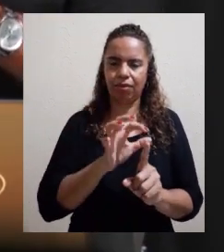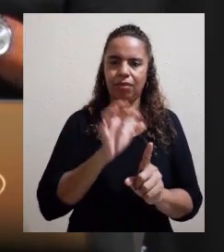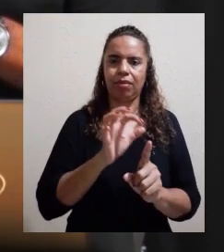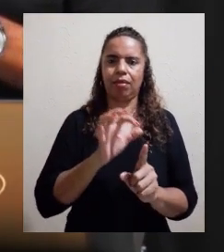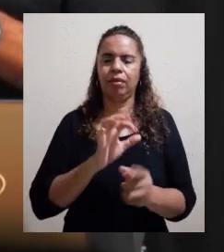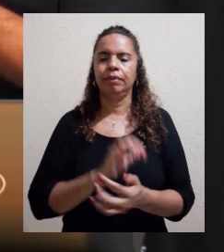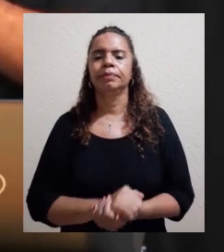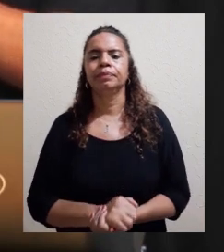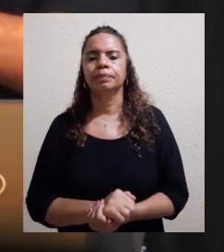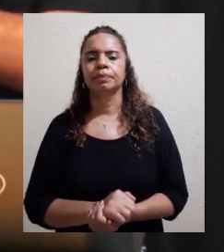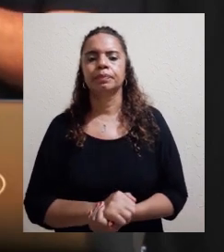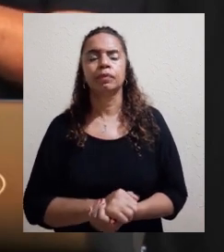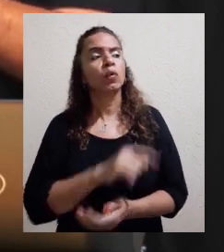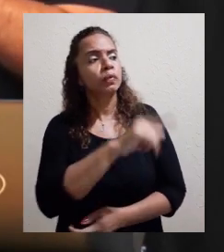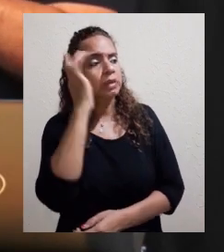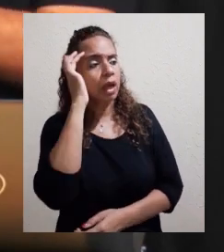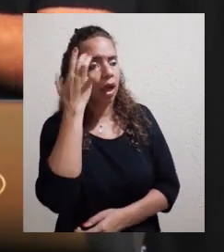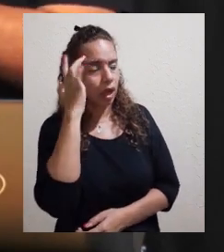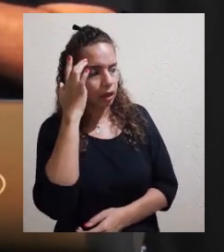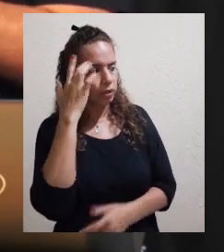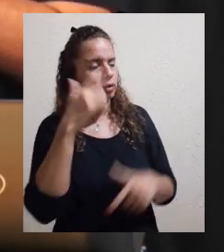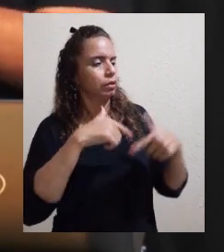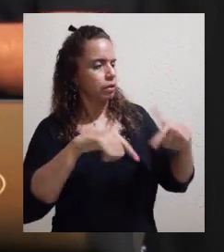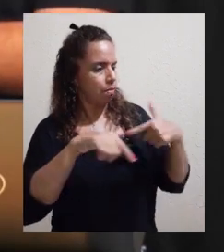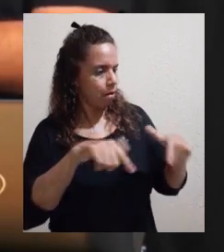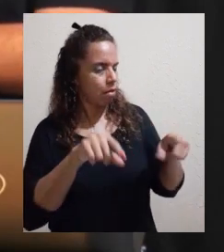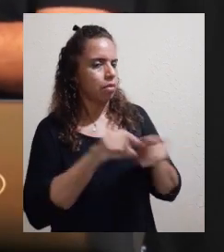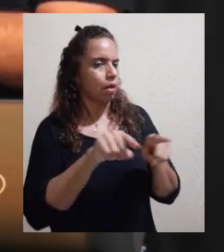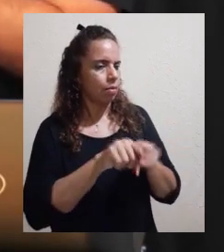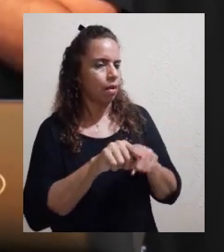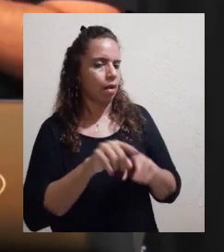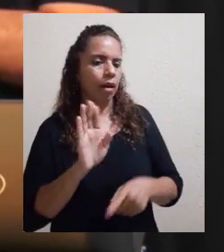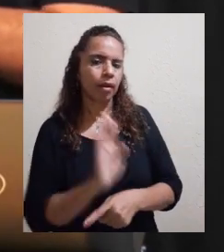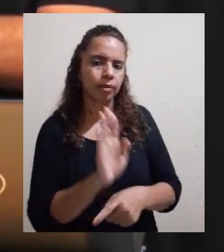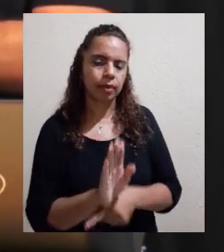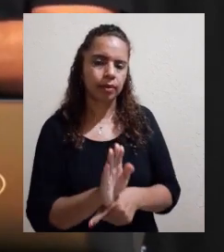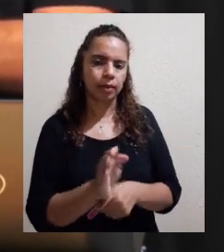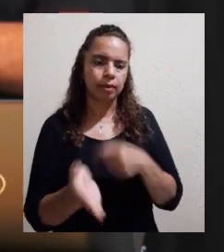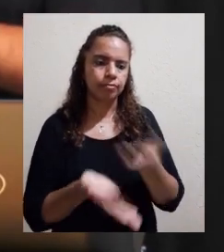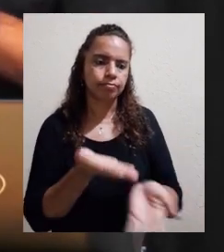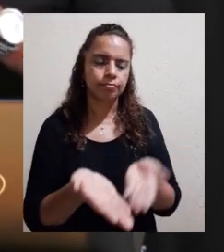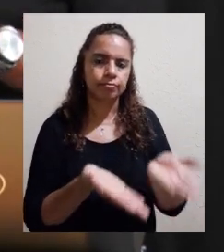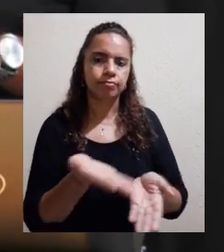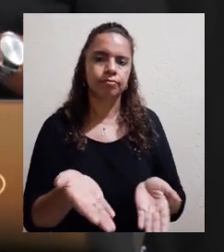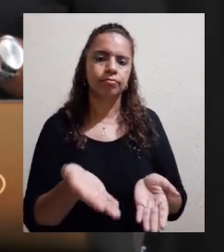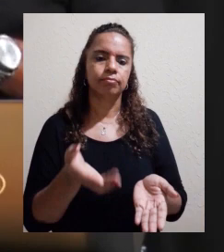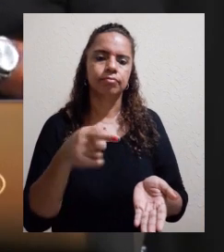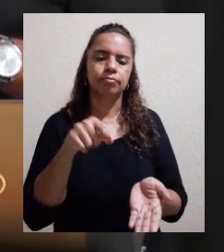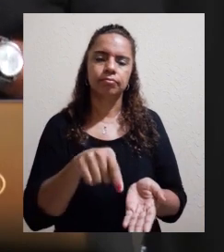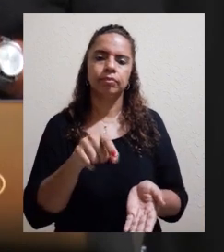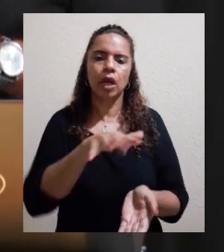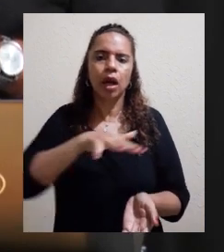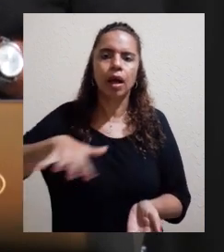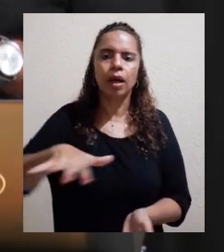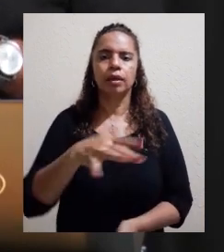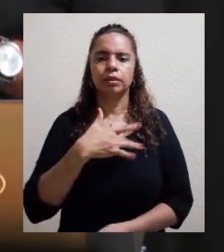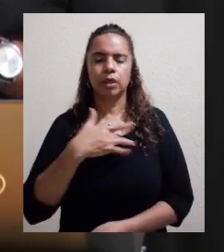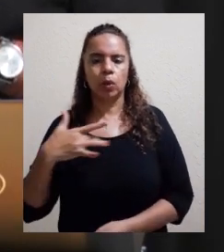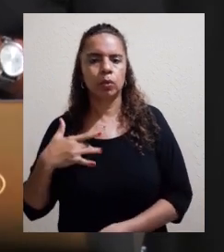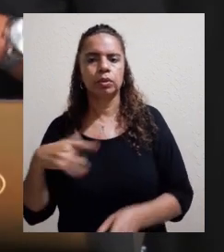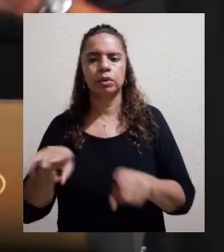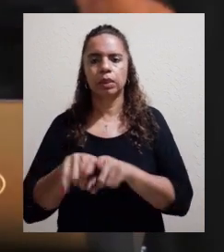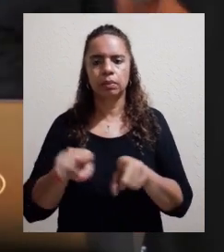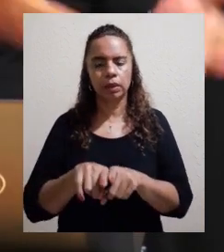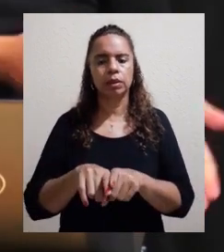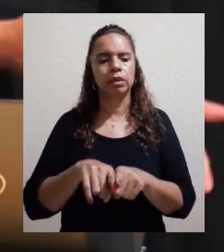consegue aqui, pelo que você relatou, trabalha também no atendimento de serviço público na rede